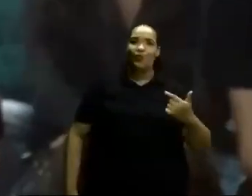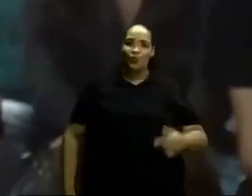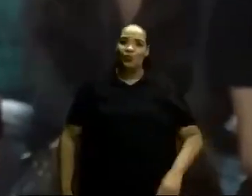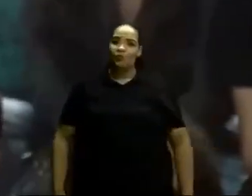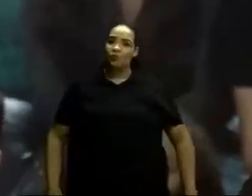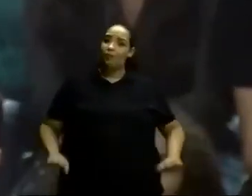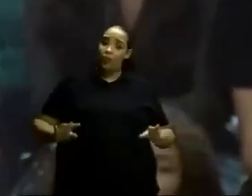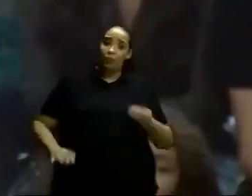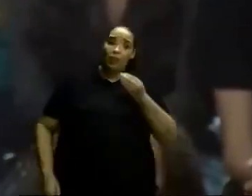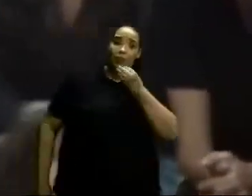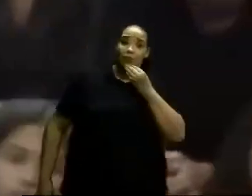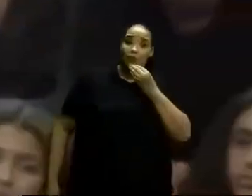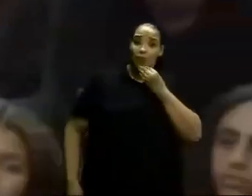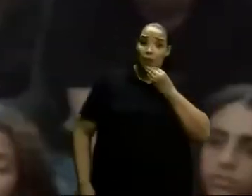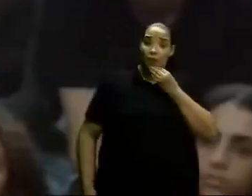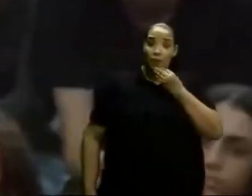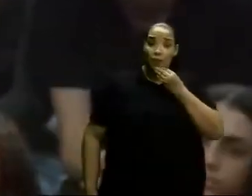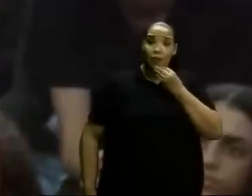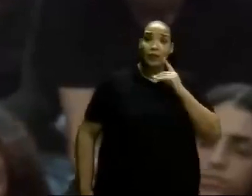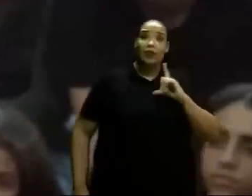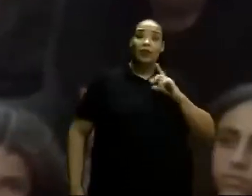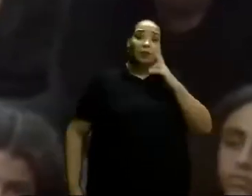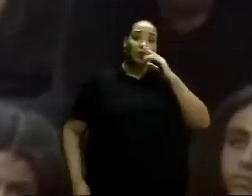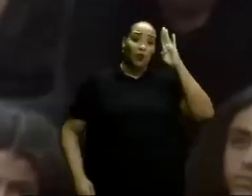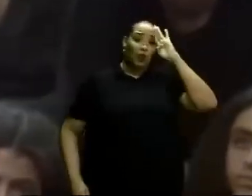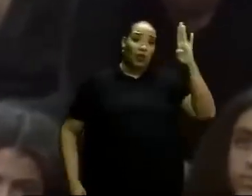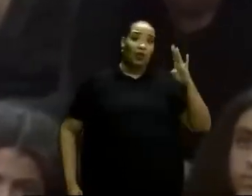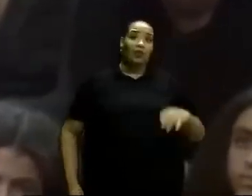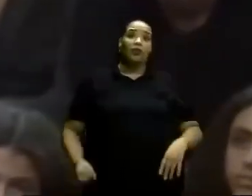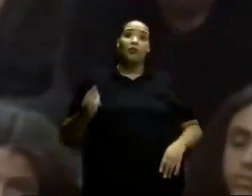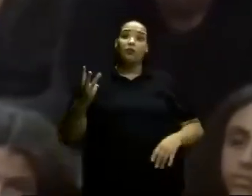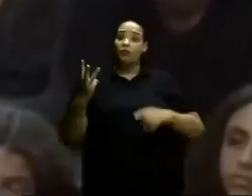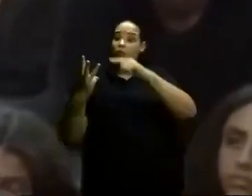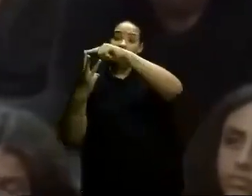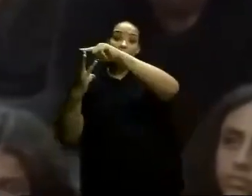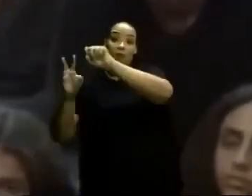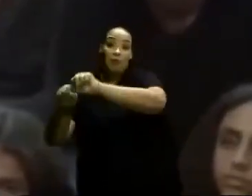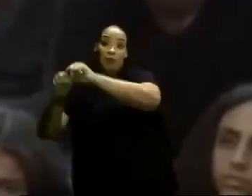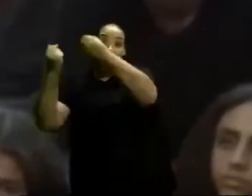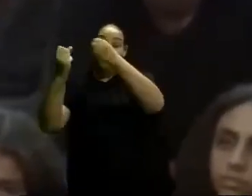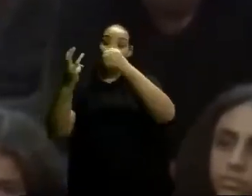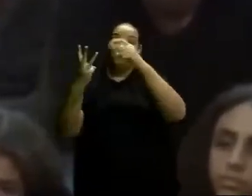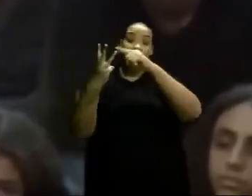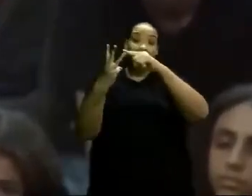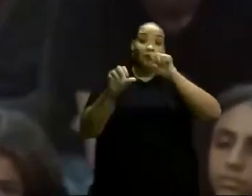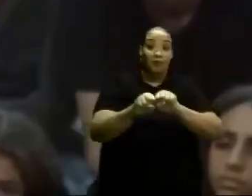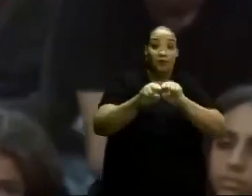Vamos supor que os soldados viessem um de cada lado. Então destruiria o do primeiro e o terceiro. E